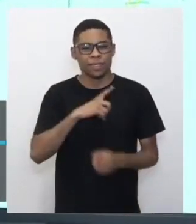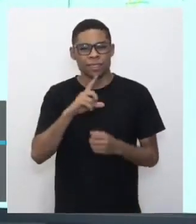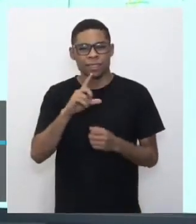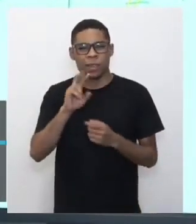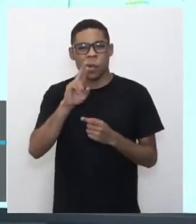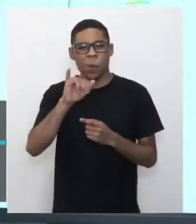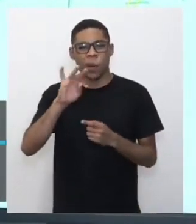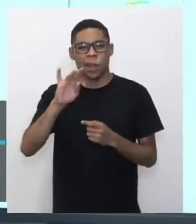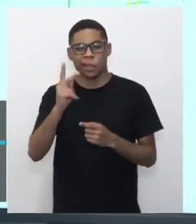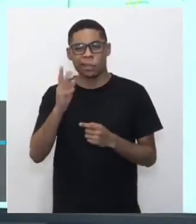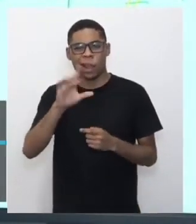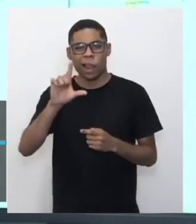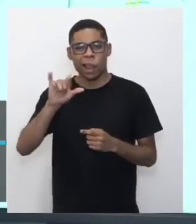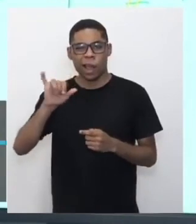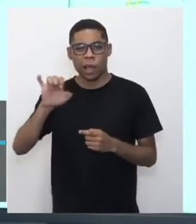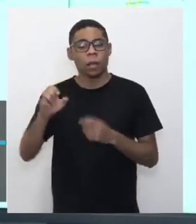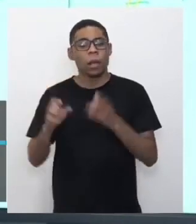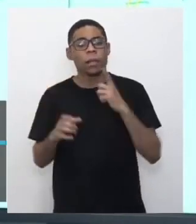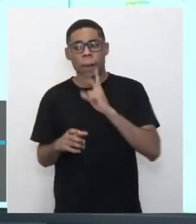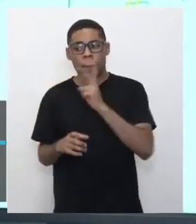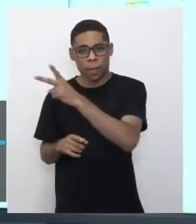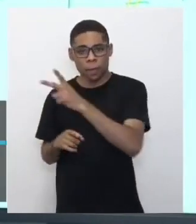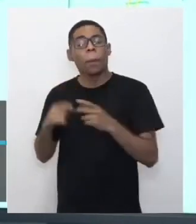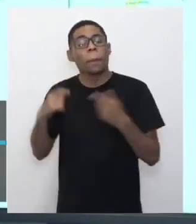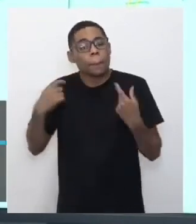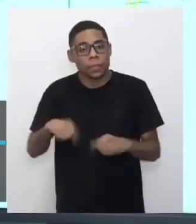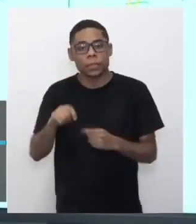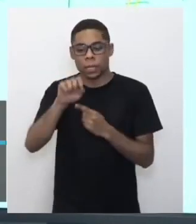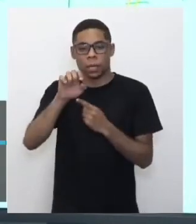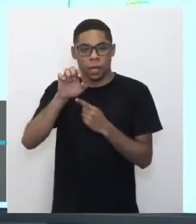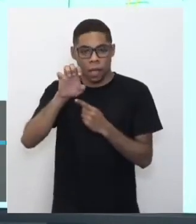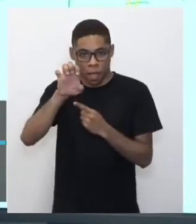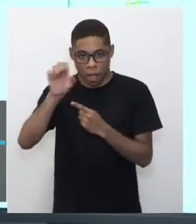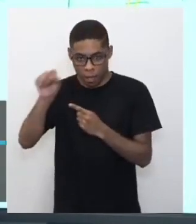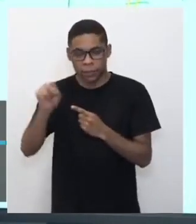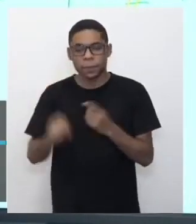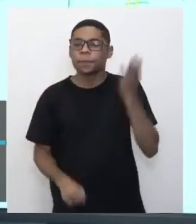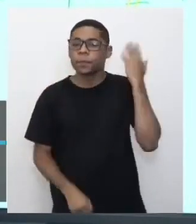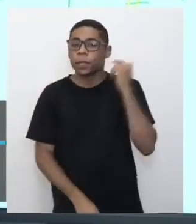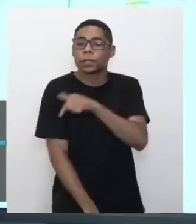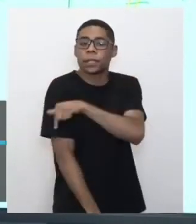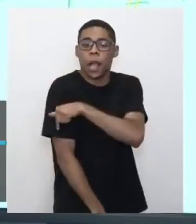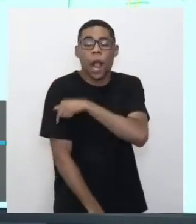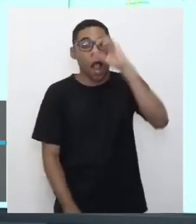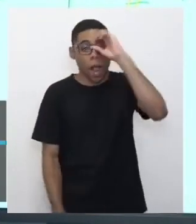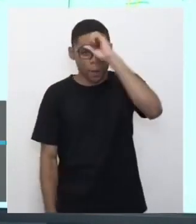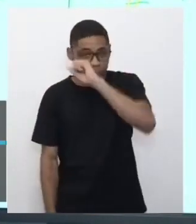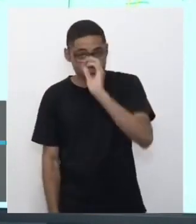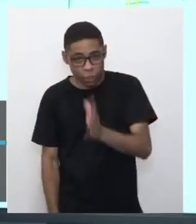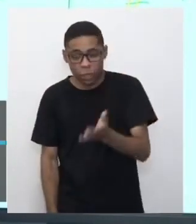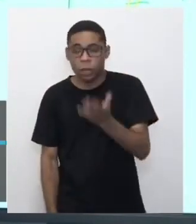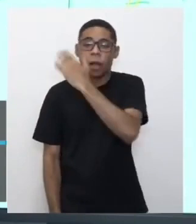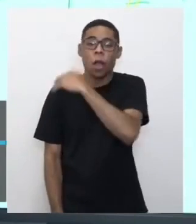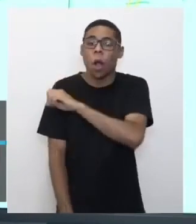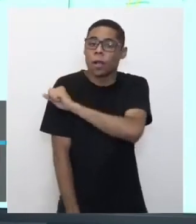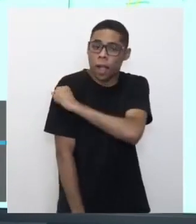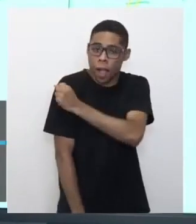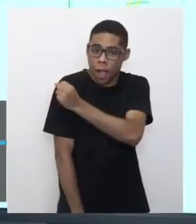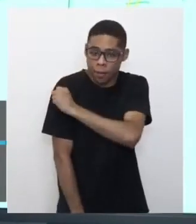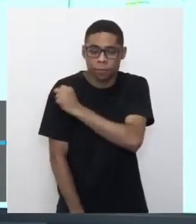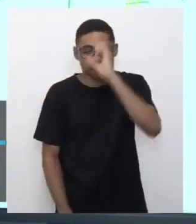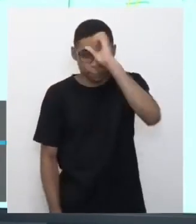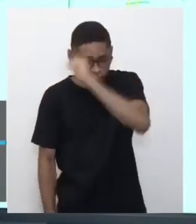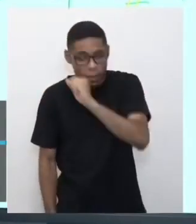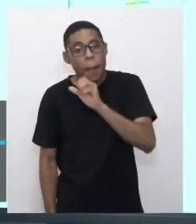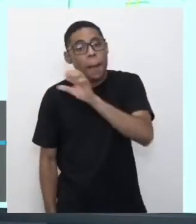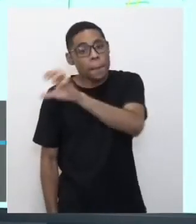uma estudadinha, porque nós já vimos isso lá no 7º ano, né, Ed? Bastante. Já vimos lá no 8º ano. Então, peguem